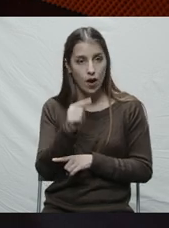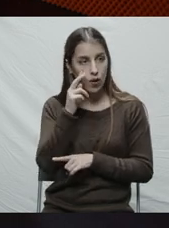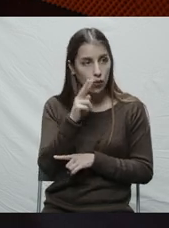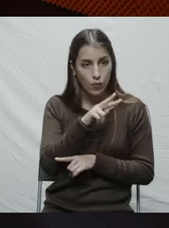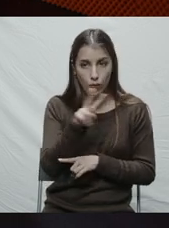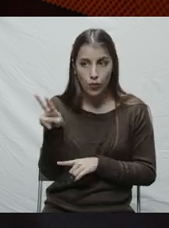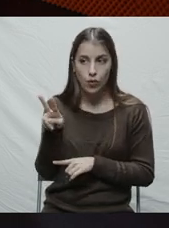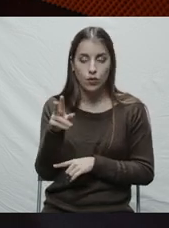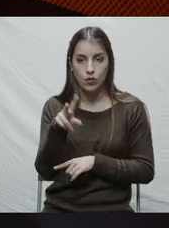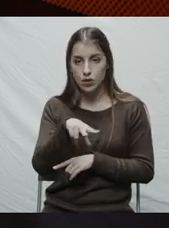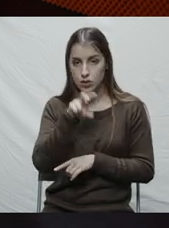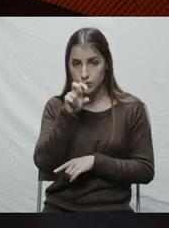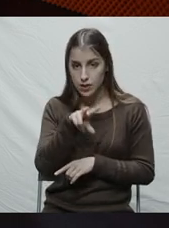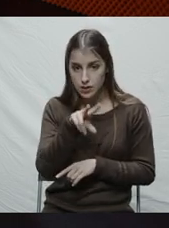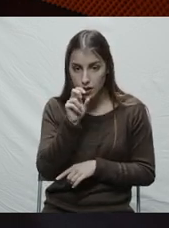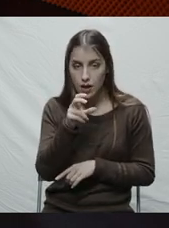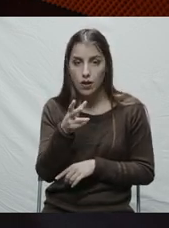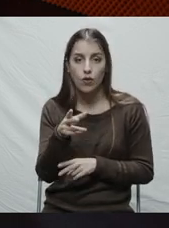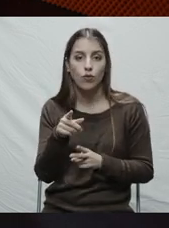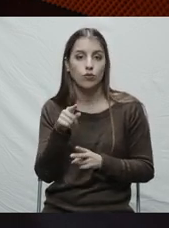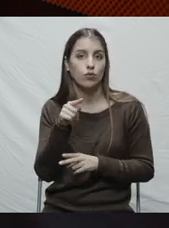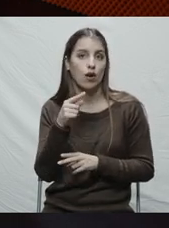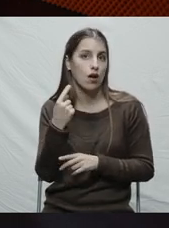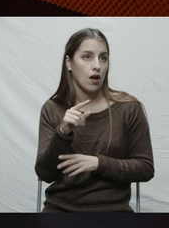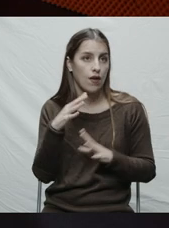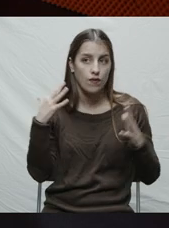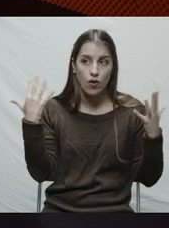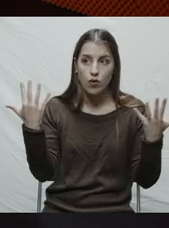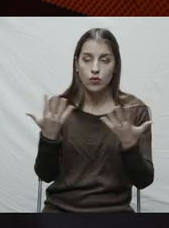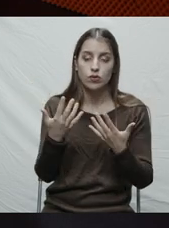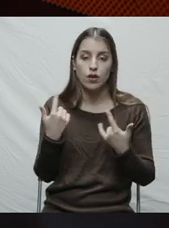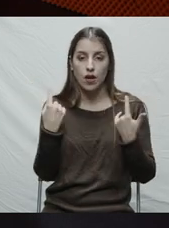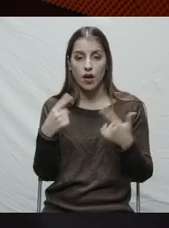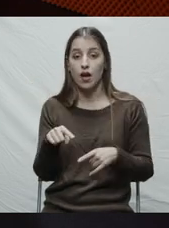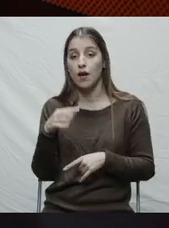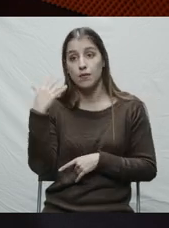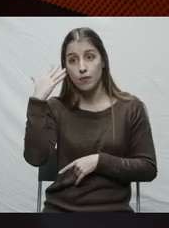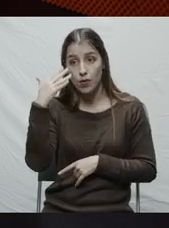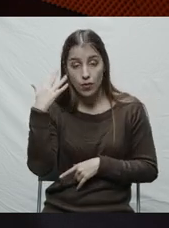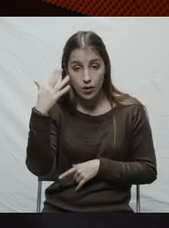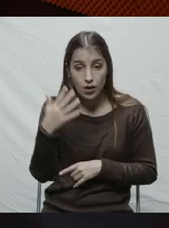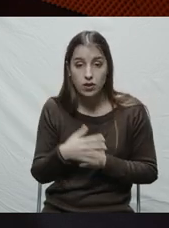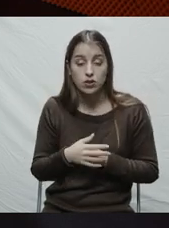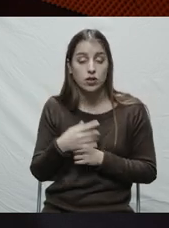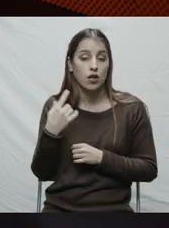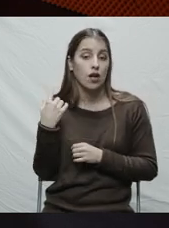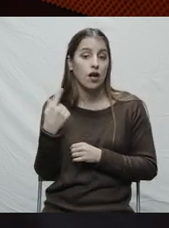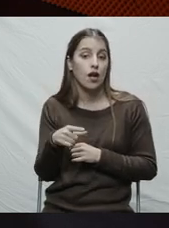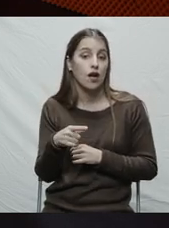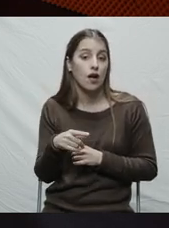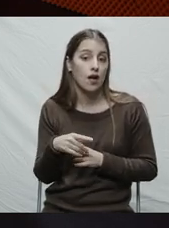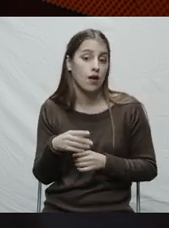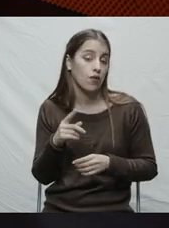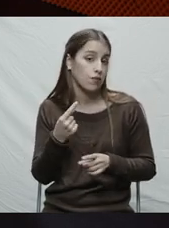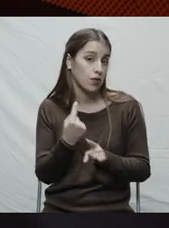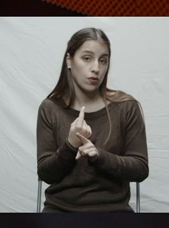tens um tipo de respiração, percebes? Tens memórias que te aparecem pela cabeça, uma coisa